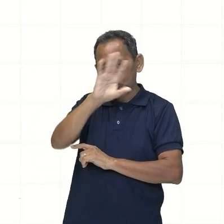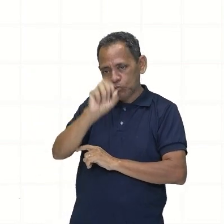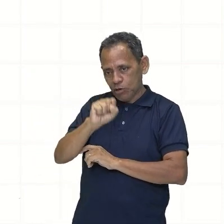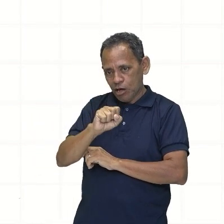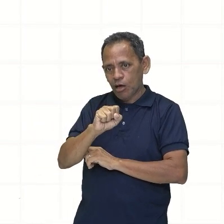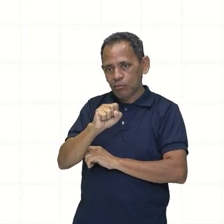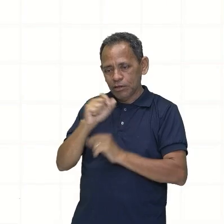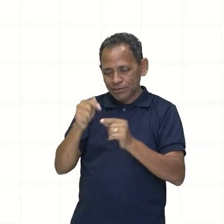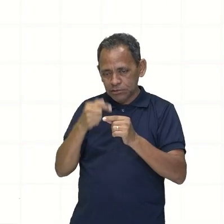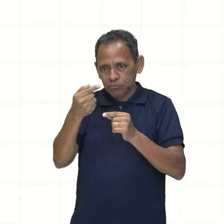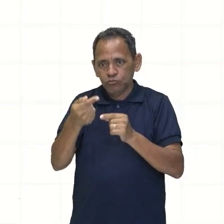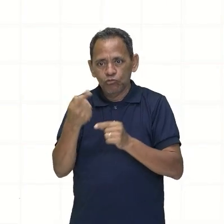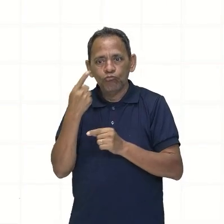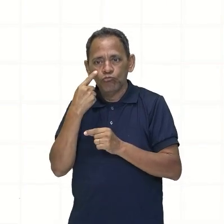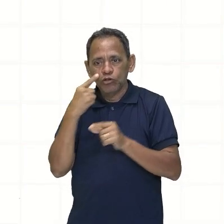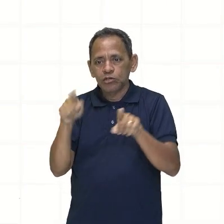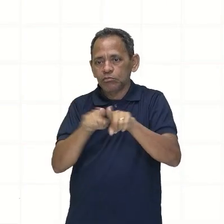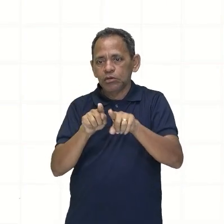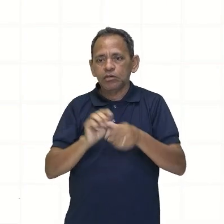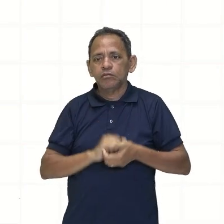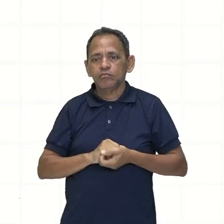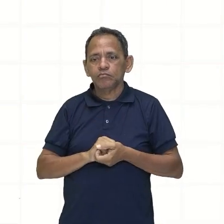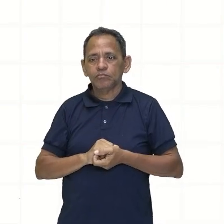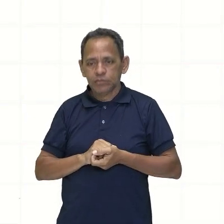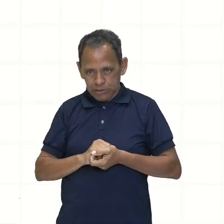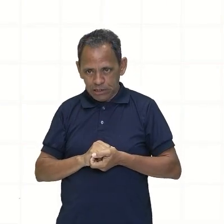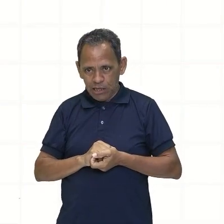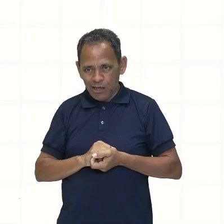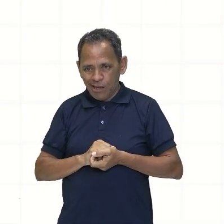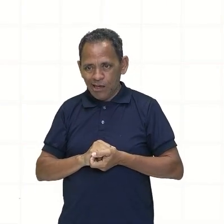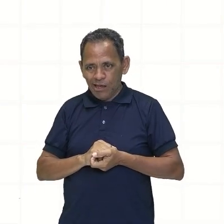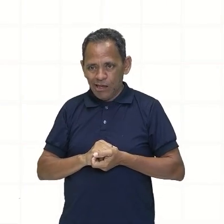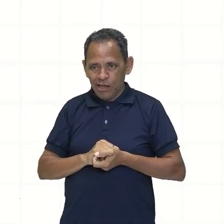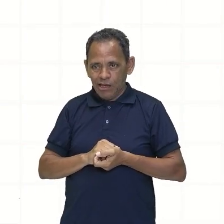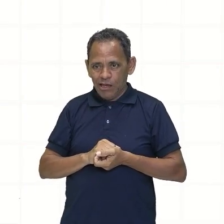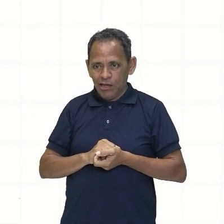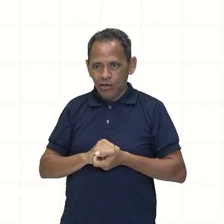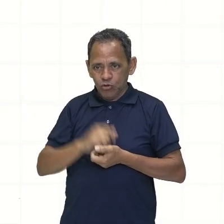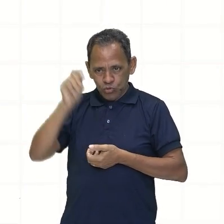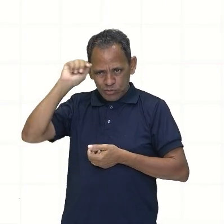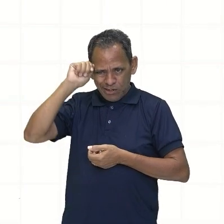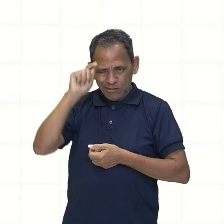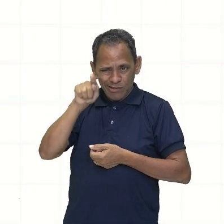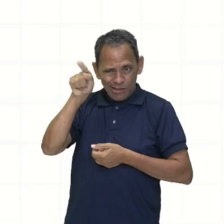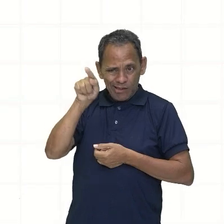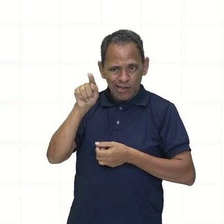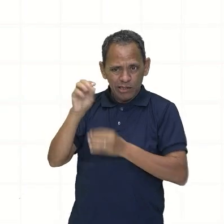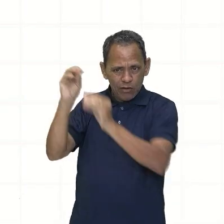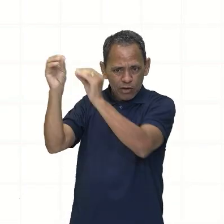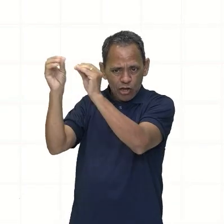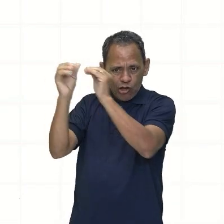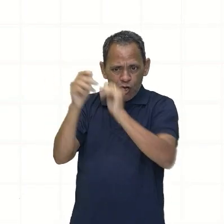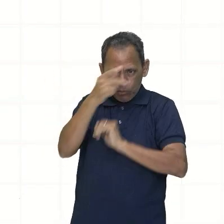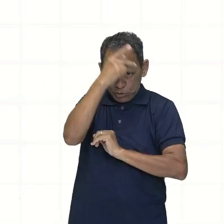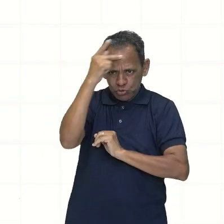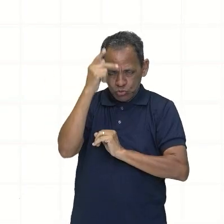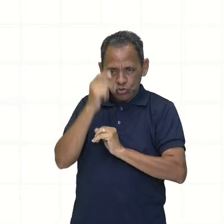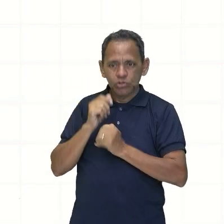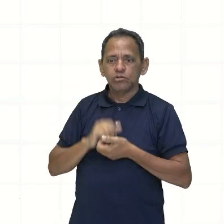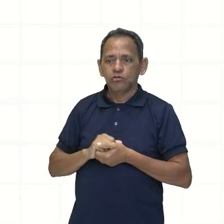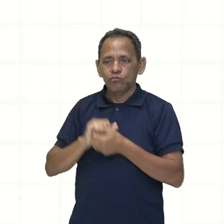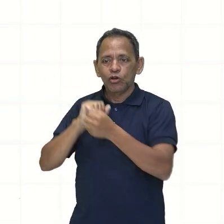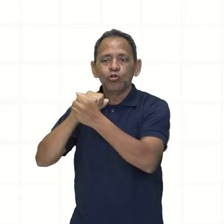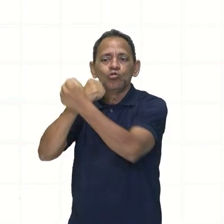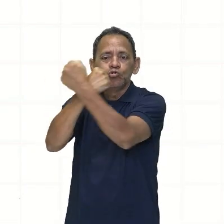né, e que foram trazidos aqui à força para o Brasil. Então, a gente já